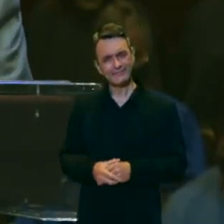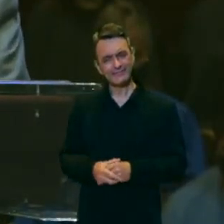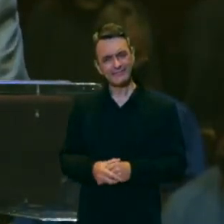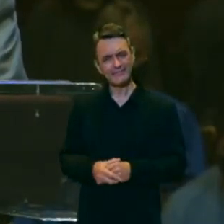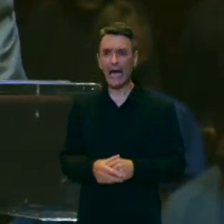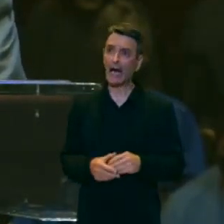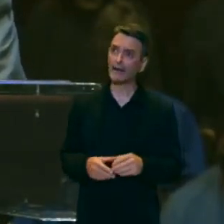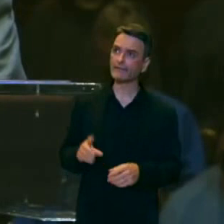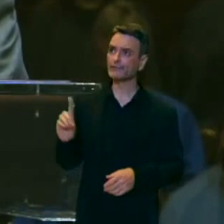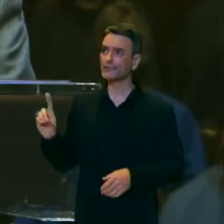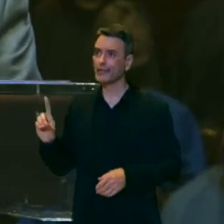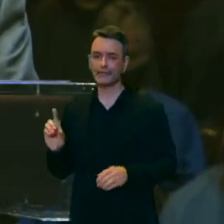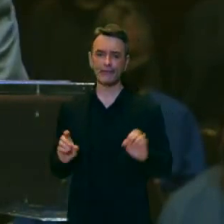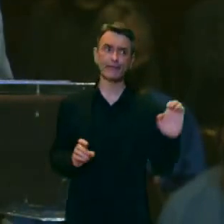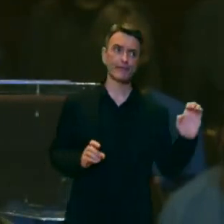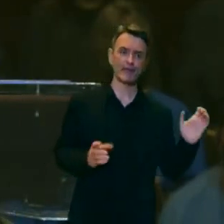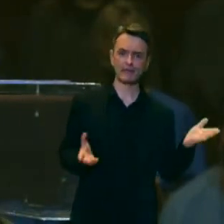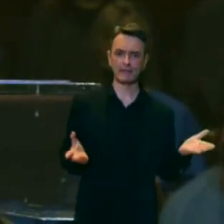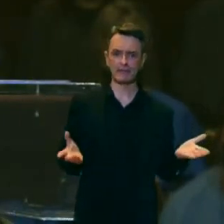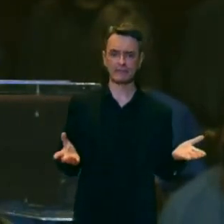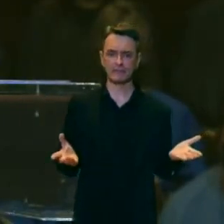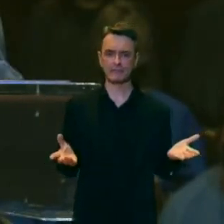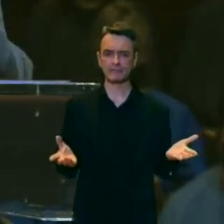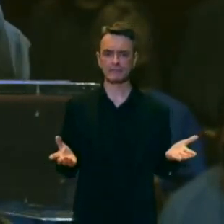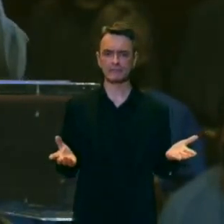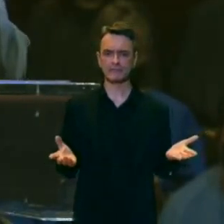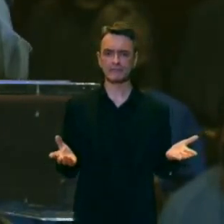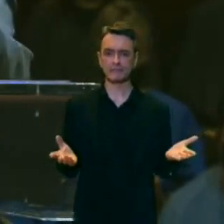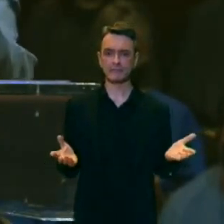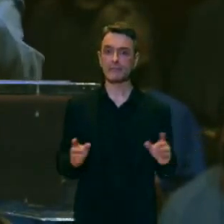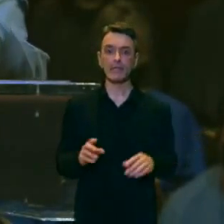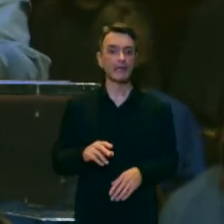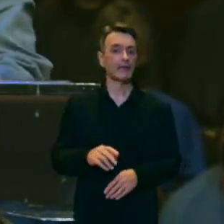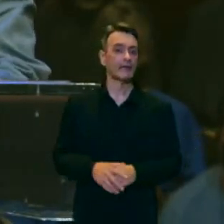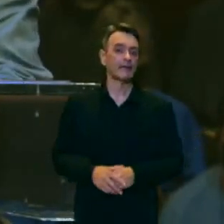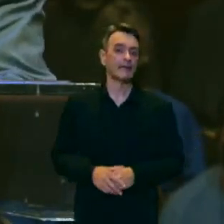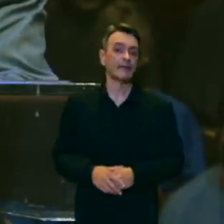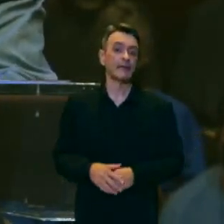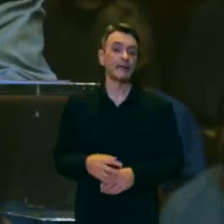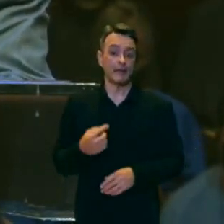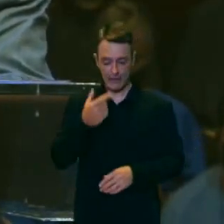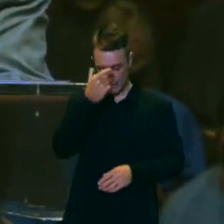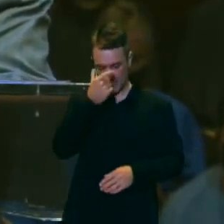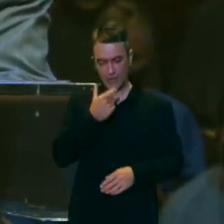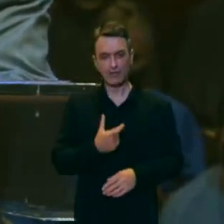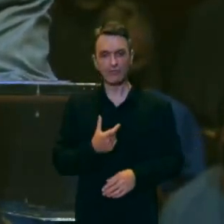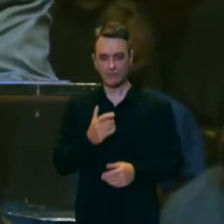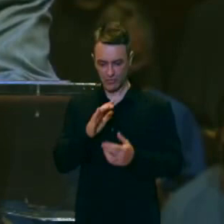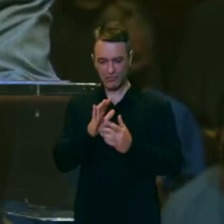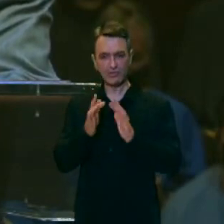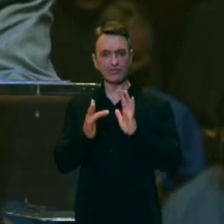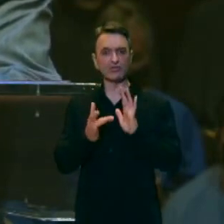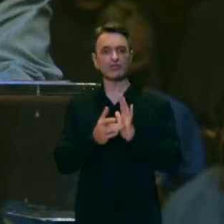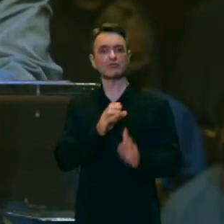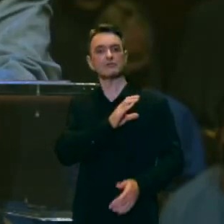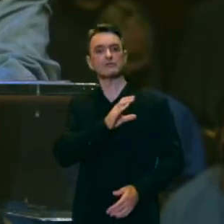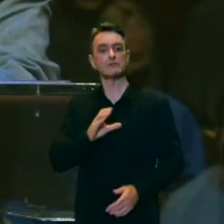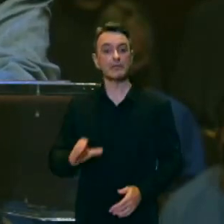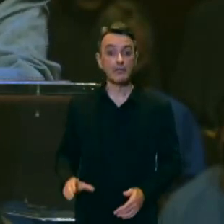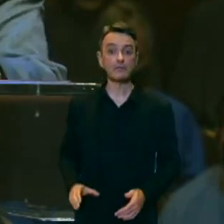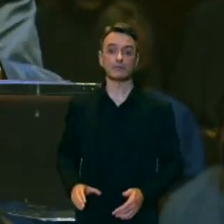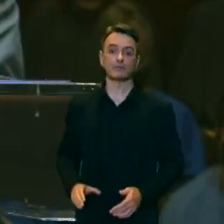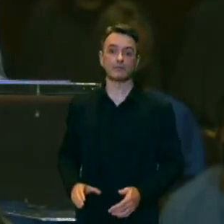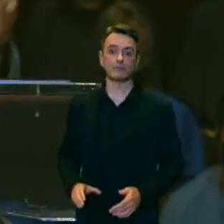esquerda? Não, eu sou de Jesus Cristo. Você está entendendo? Porque há